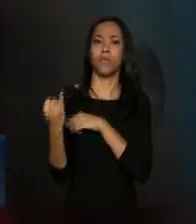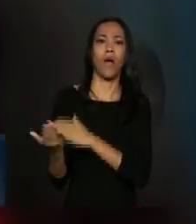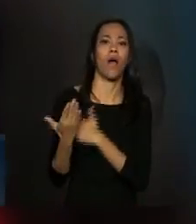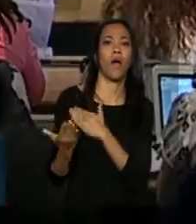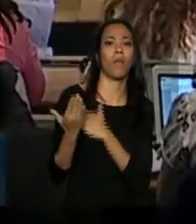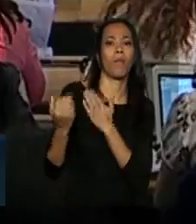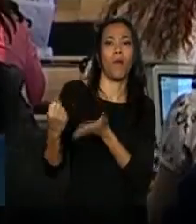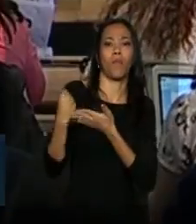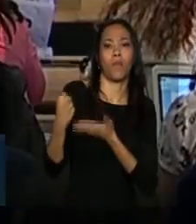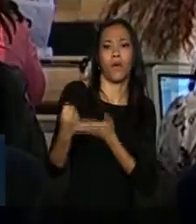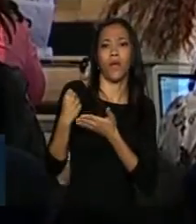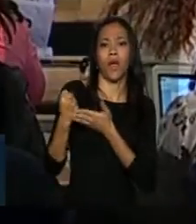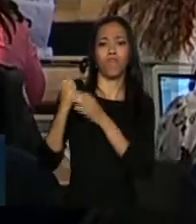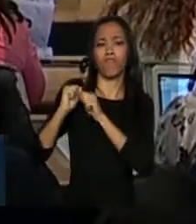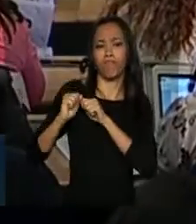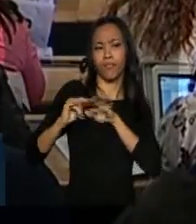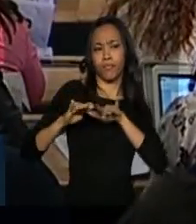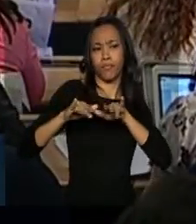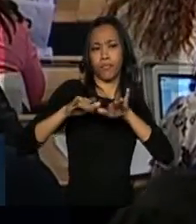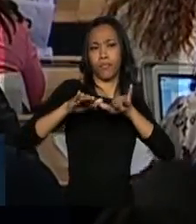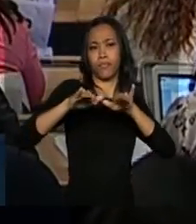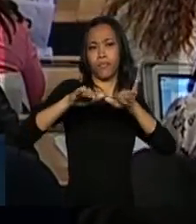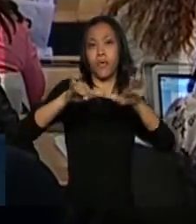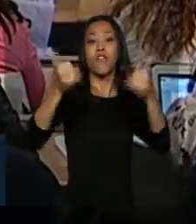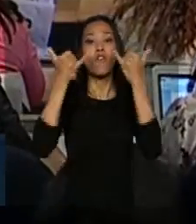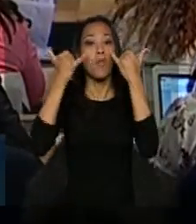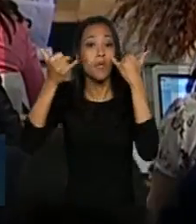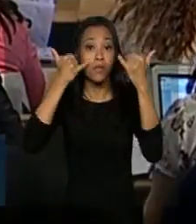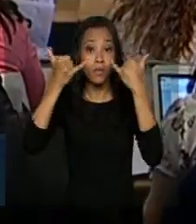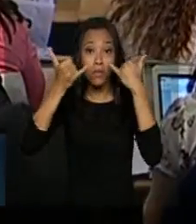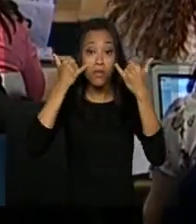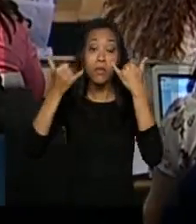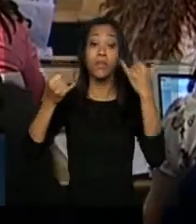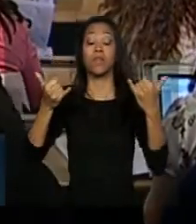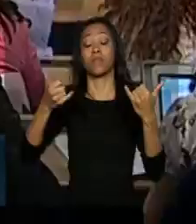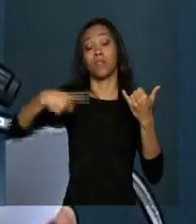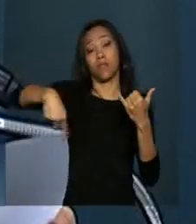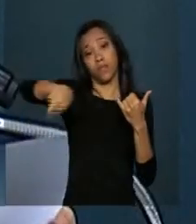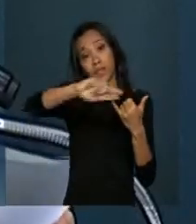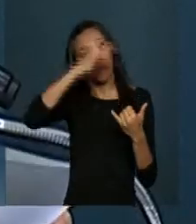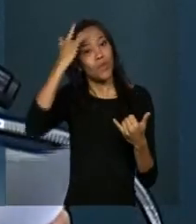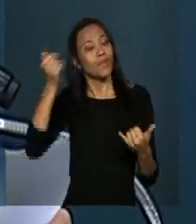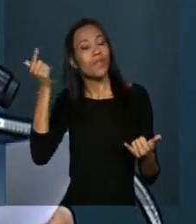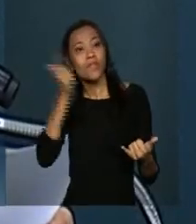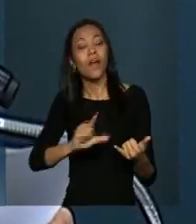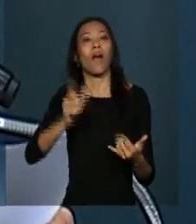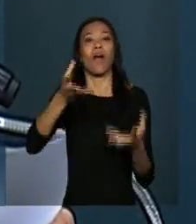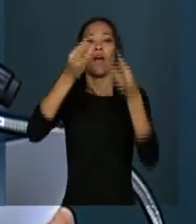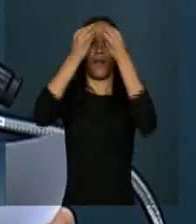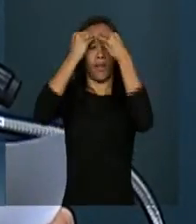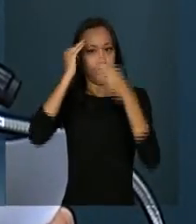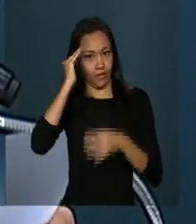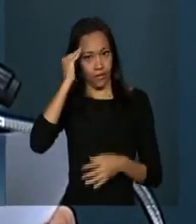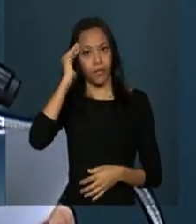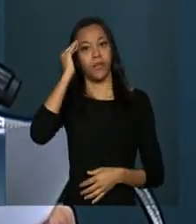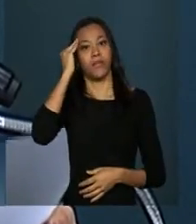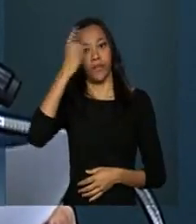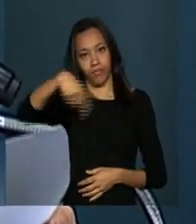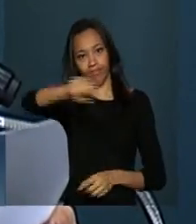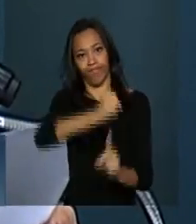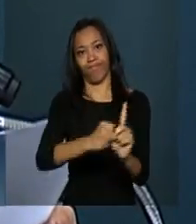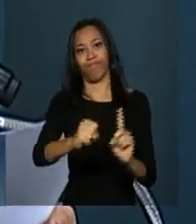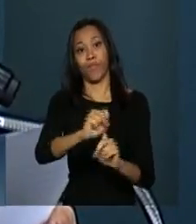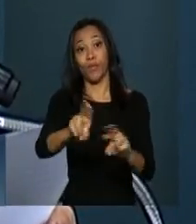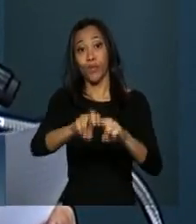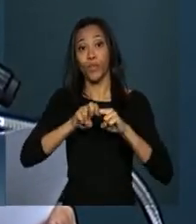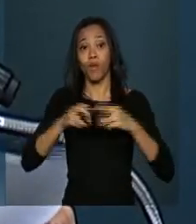auxiliar na propagação das informações e fazê-las chegar a quem precisa. Por isso, hoje